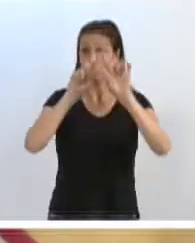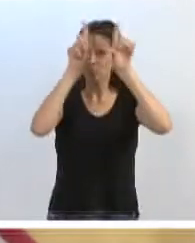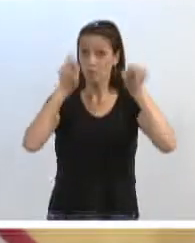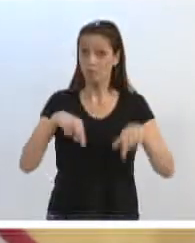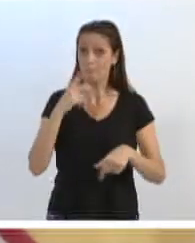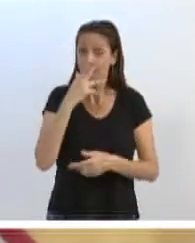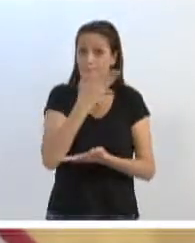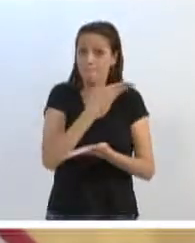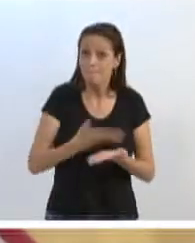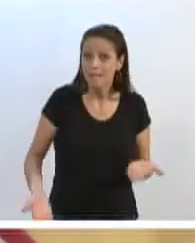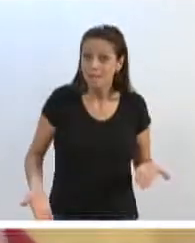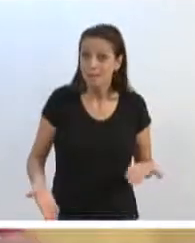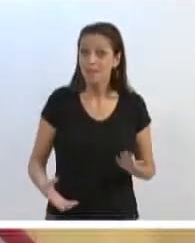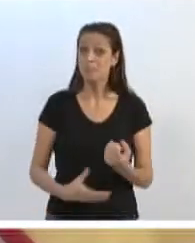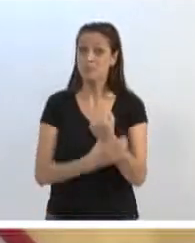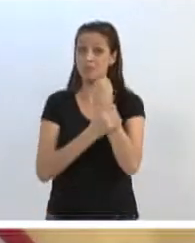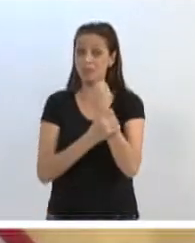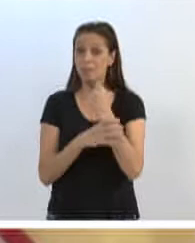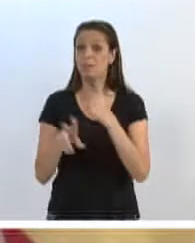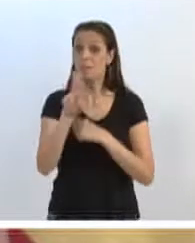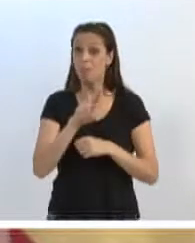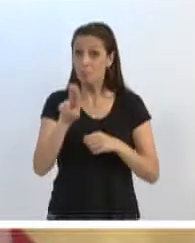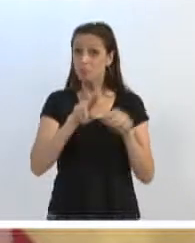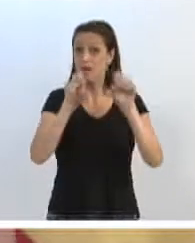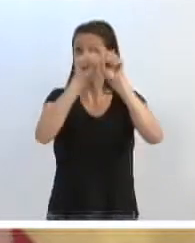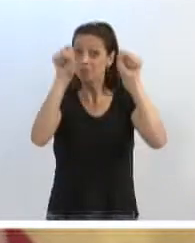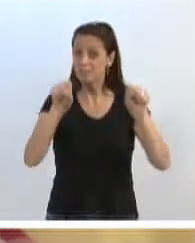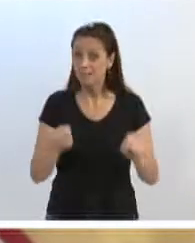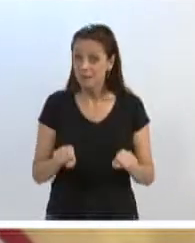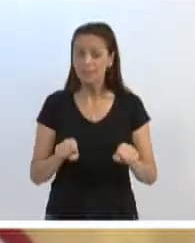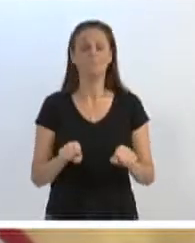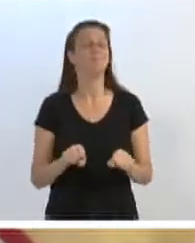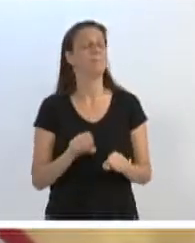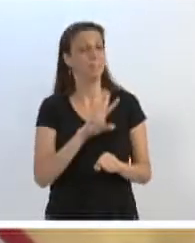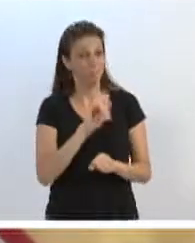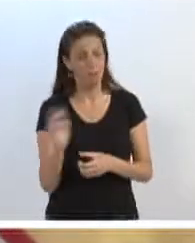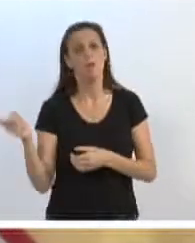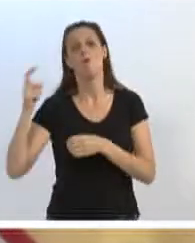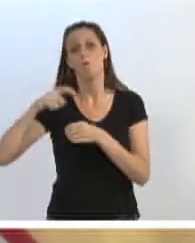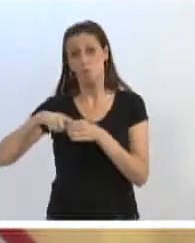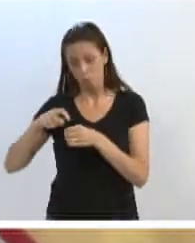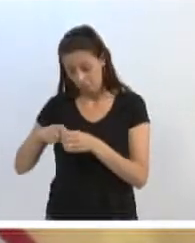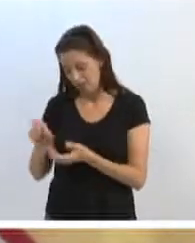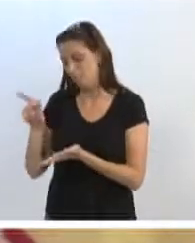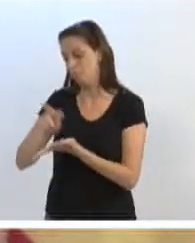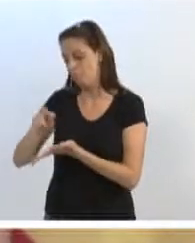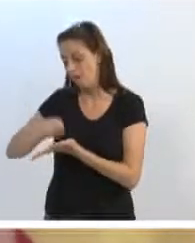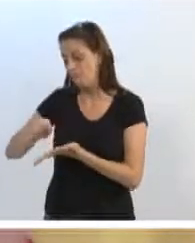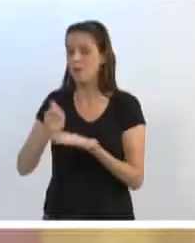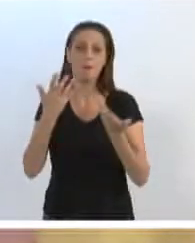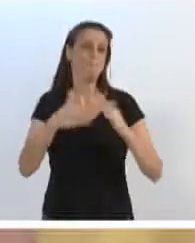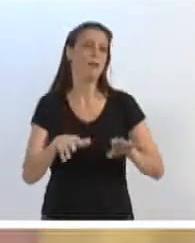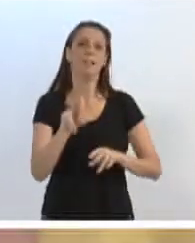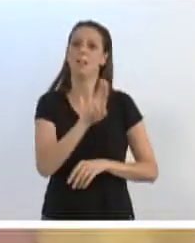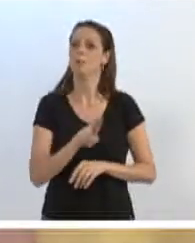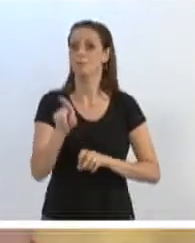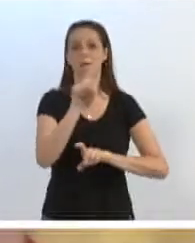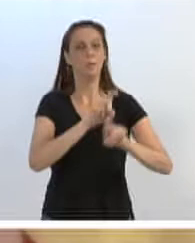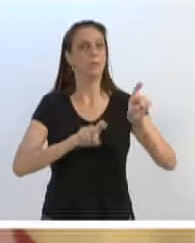sistema ele vai deixar de usar a ferramenta vai voltar para o papel e nós vamos ter um retrocesso